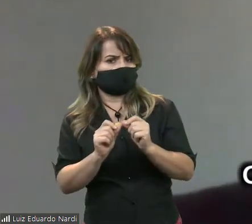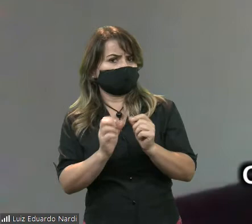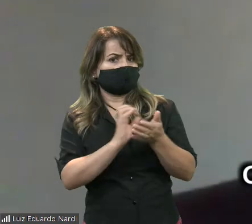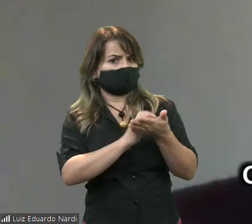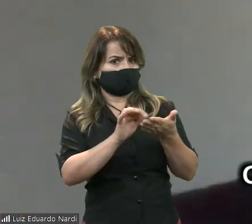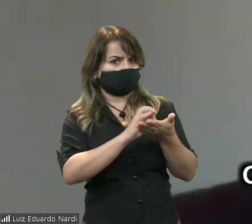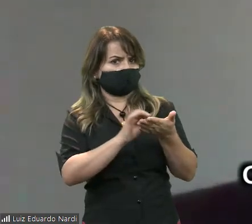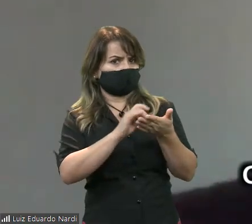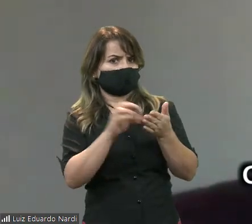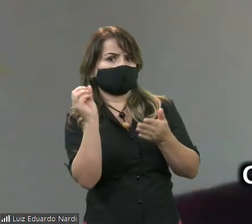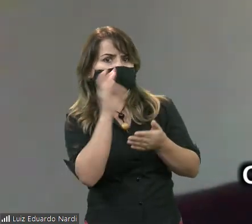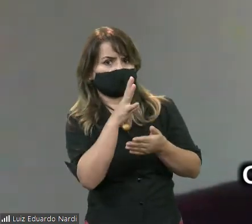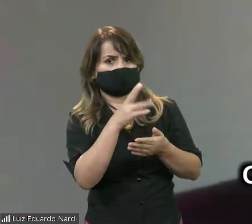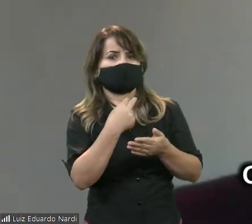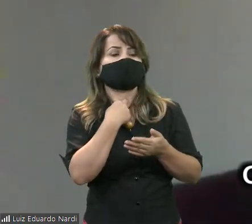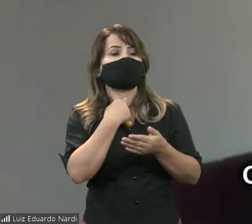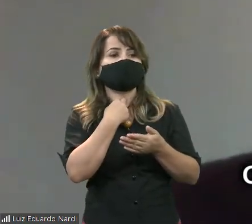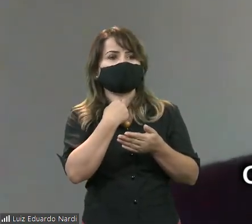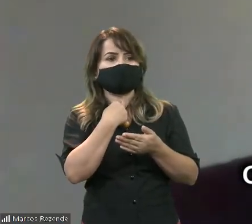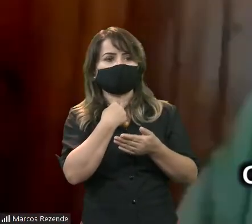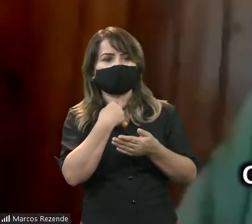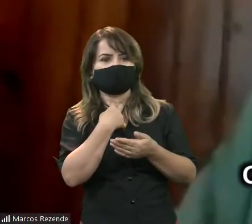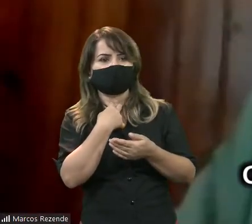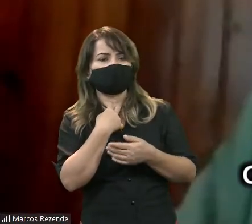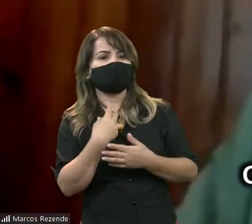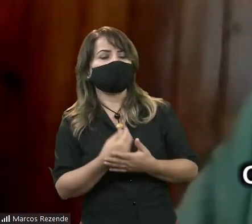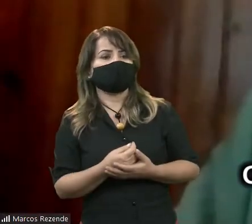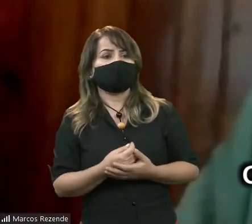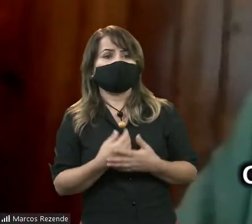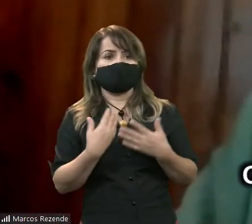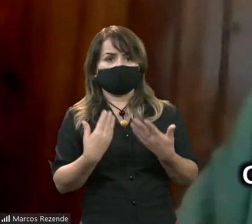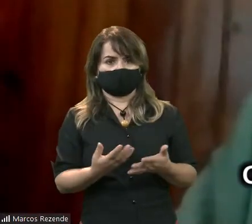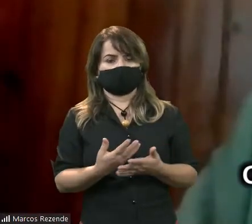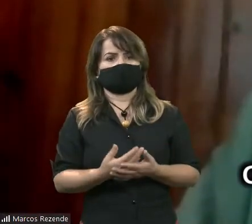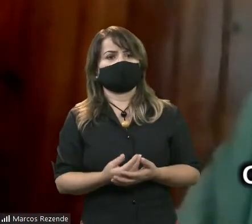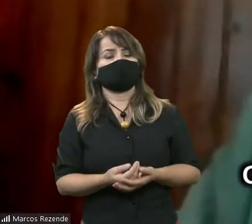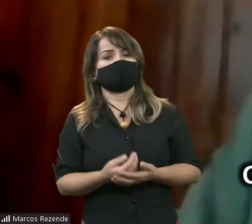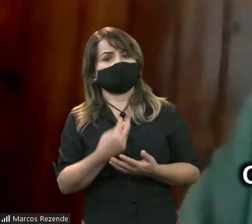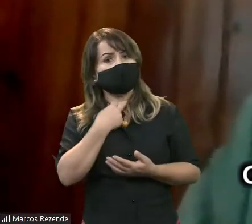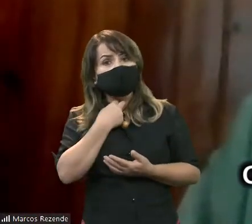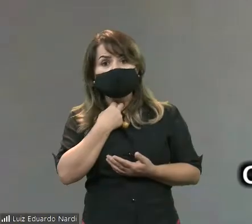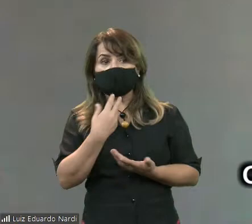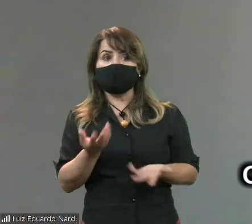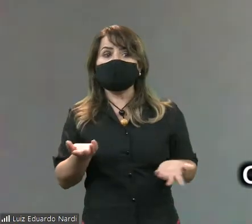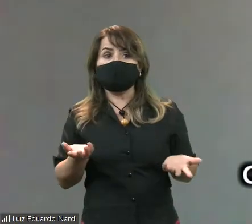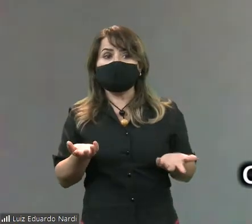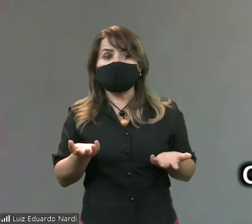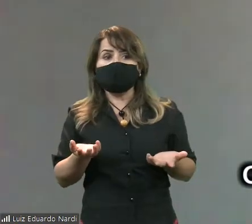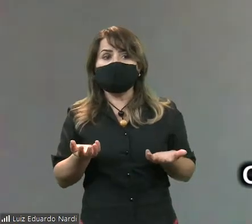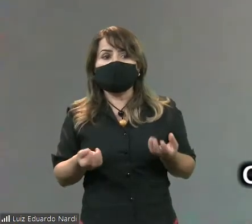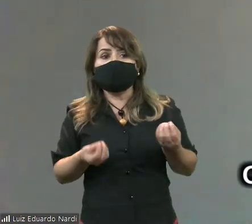controle, já vão criar um conselho. Vereador, só faltava essa. Então,